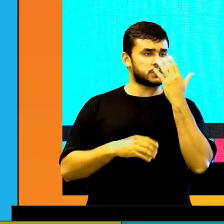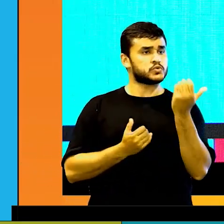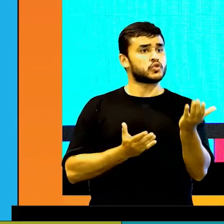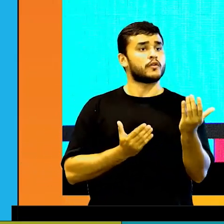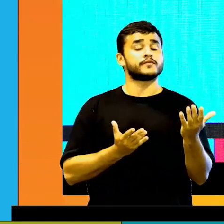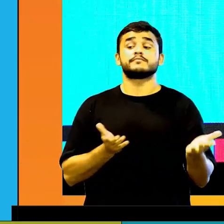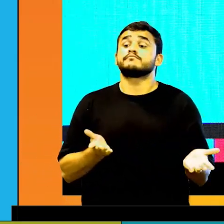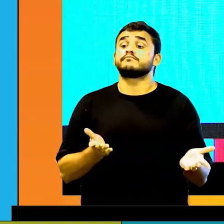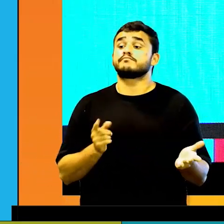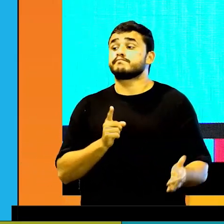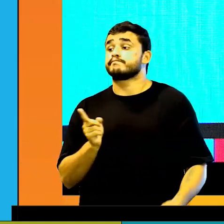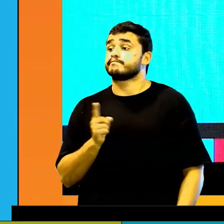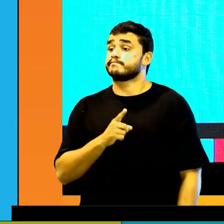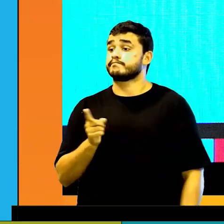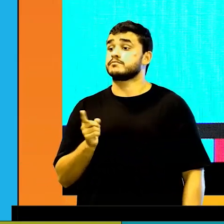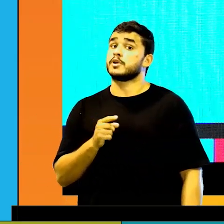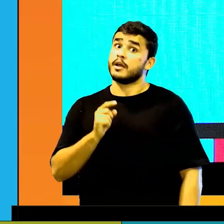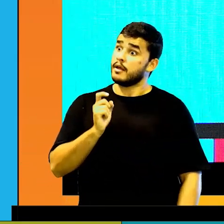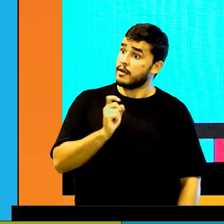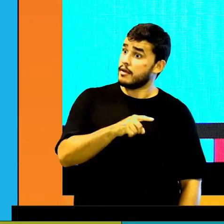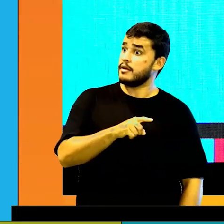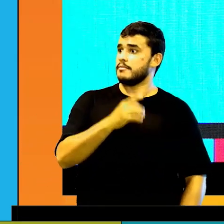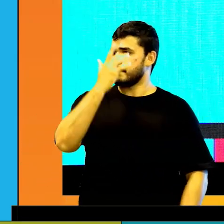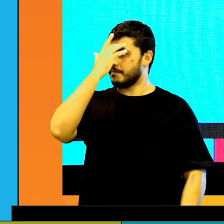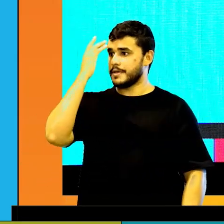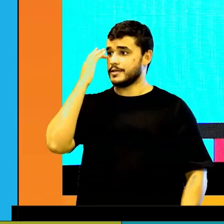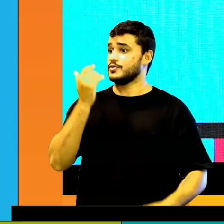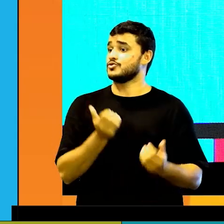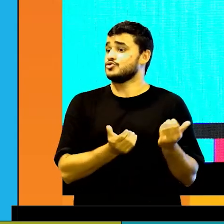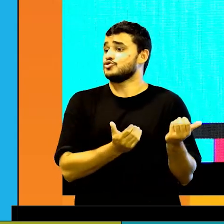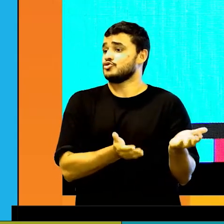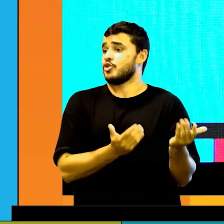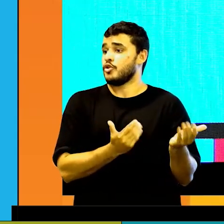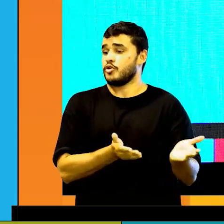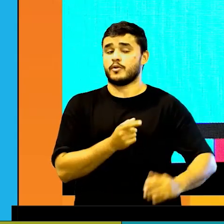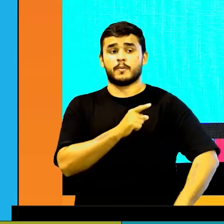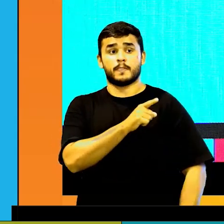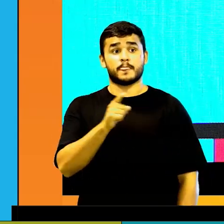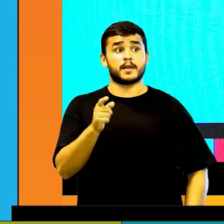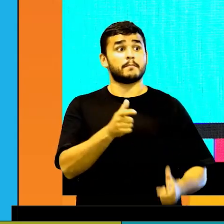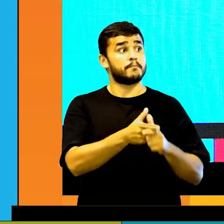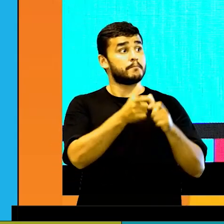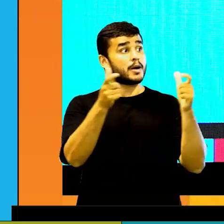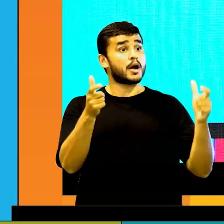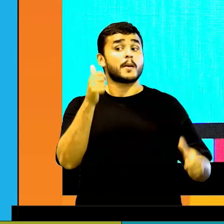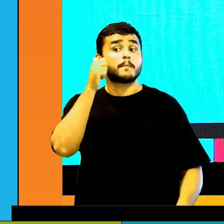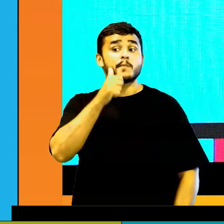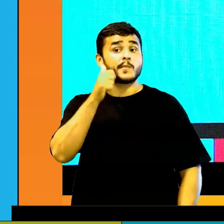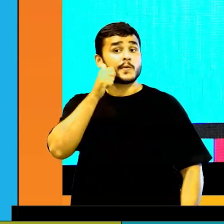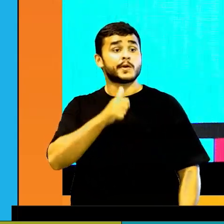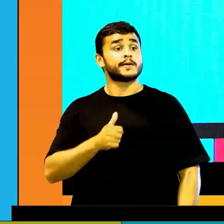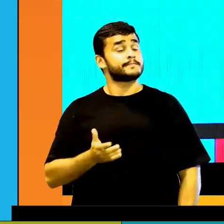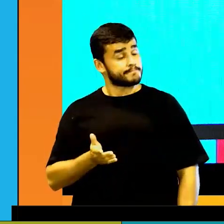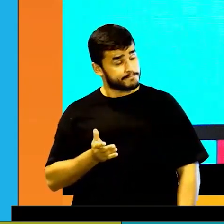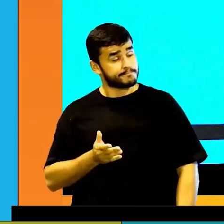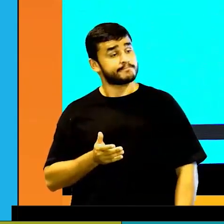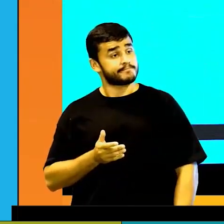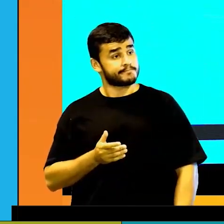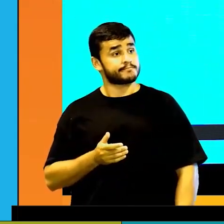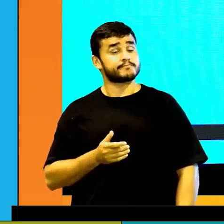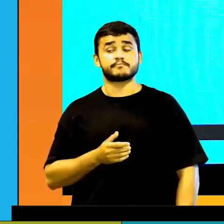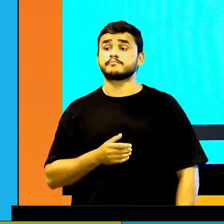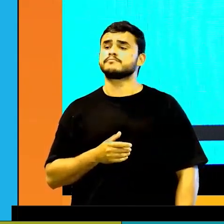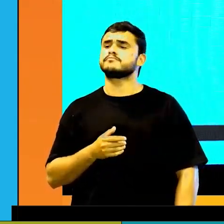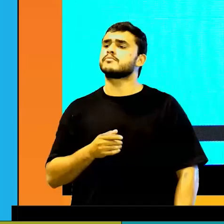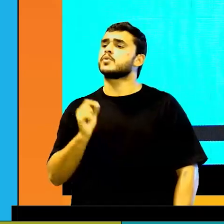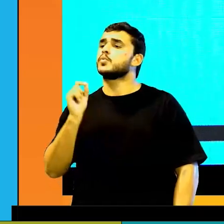Mais jovens. Eram os estudantes, principalmente as estudantes. Tanto é que a maioria dos títulos